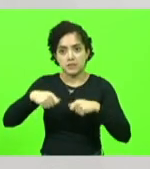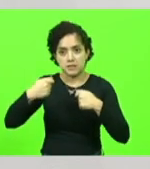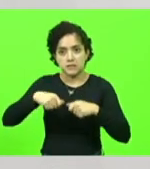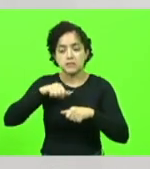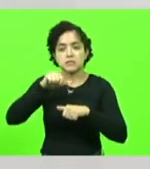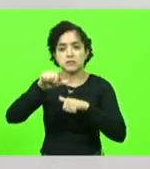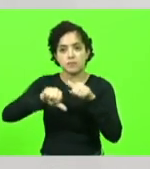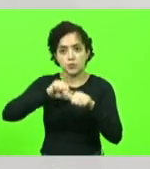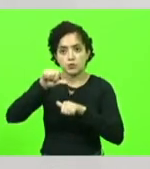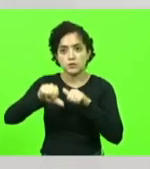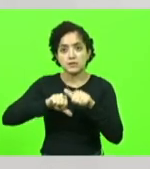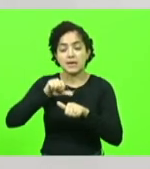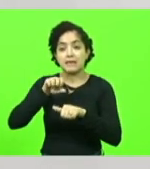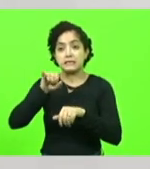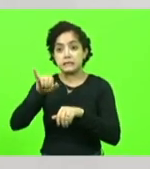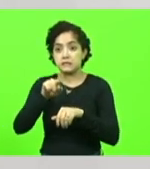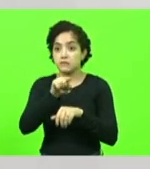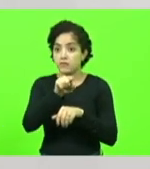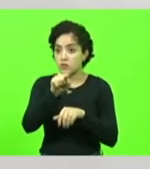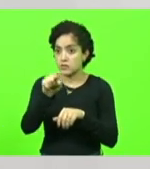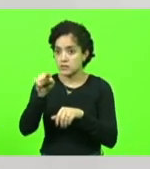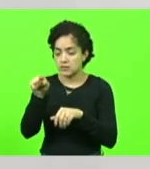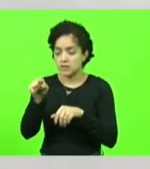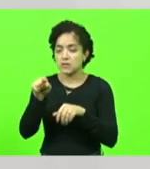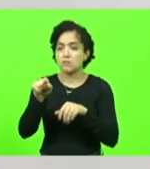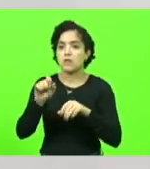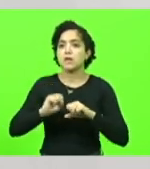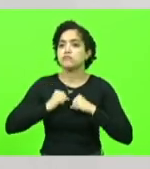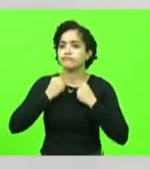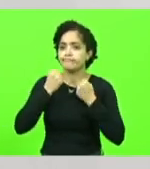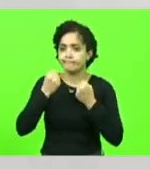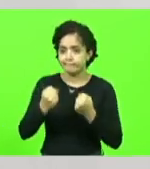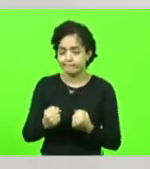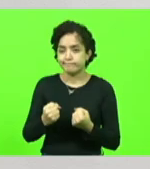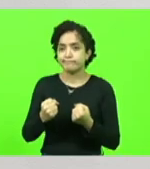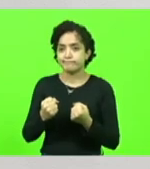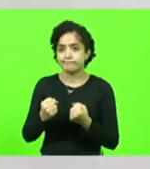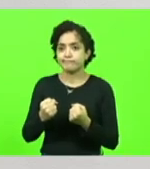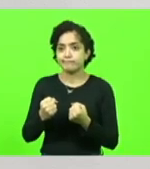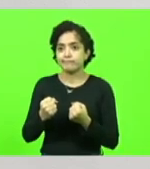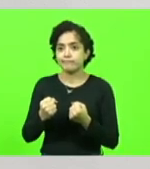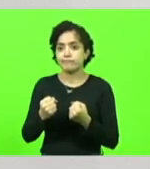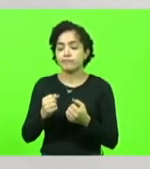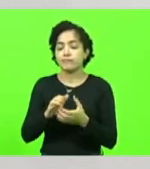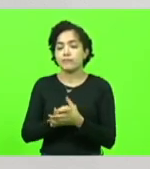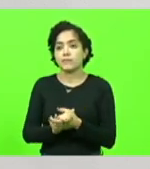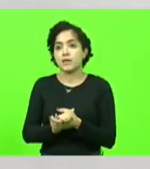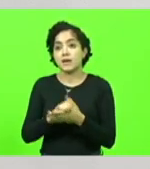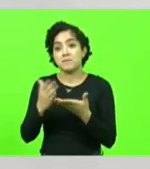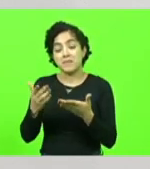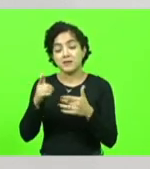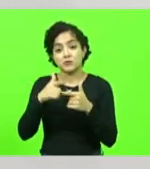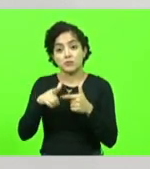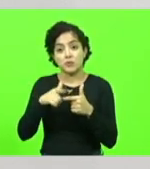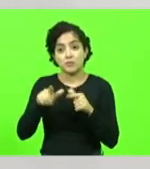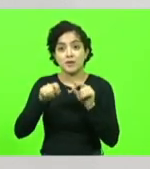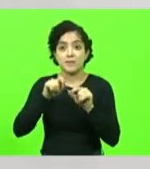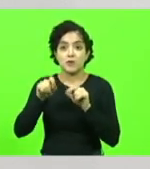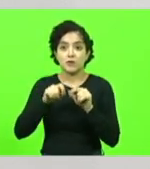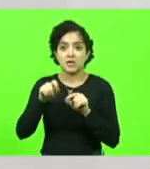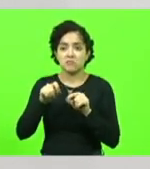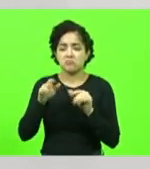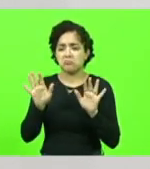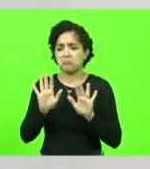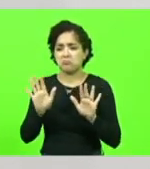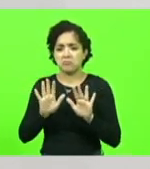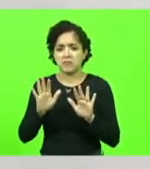vai acontecer se você também estiver disposto a reformar algo na que vai impactar você. O problema é que no Brasil ninguém está afim, todo mundo